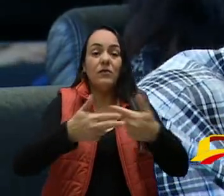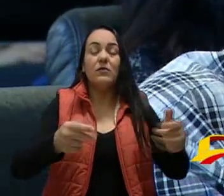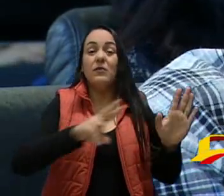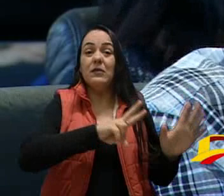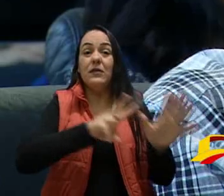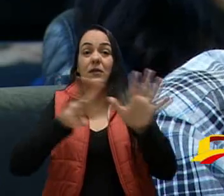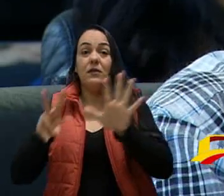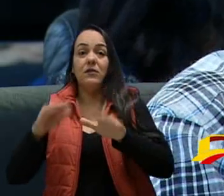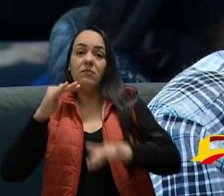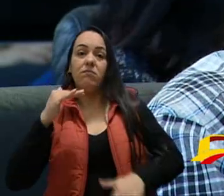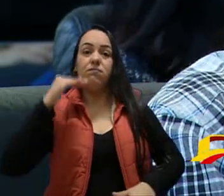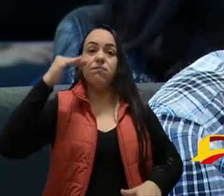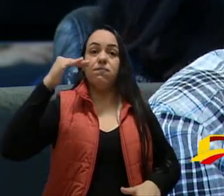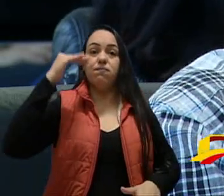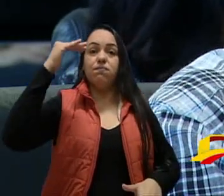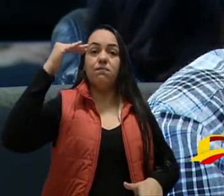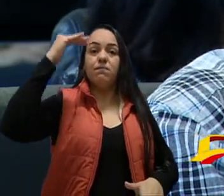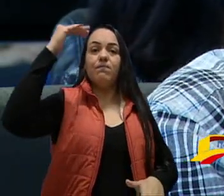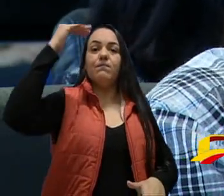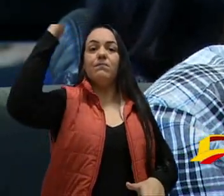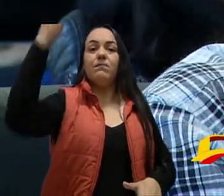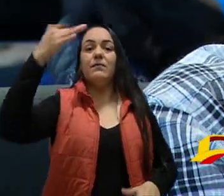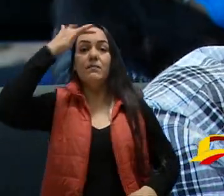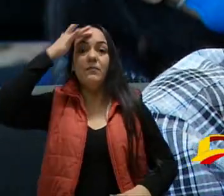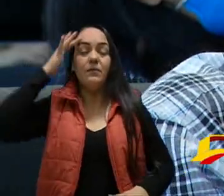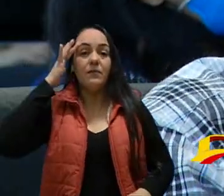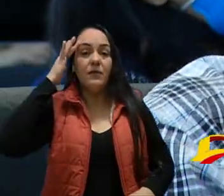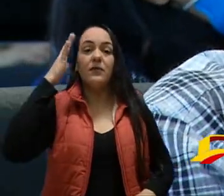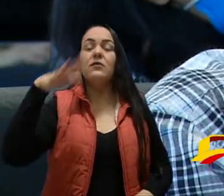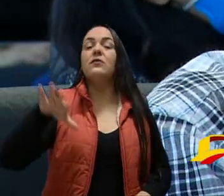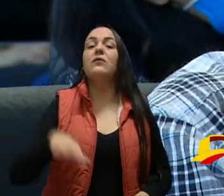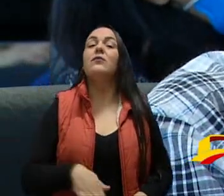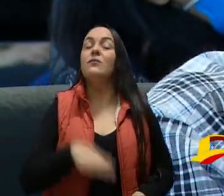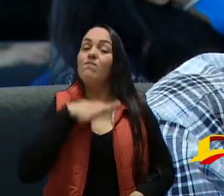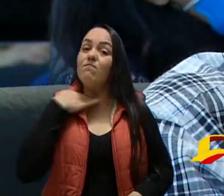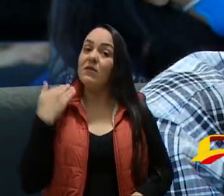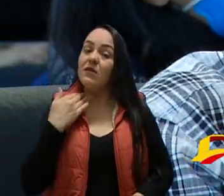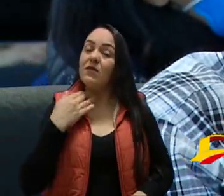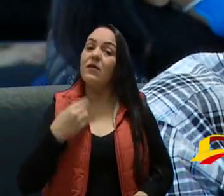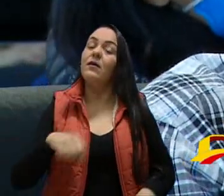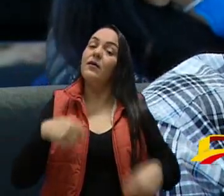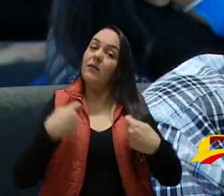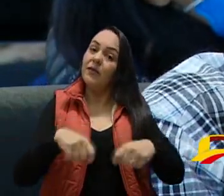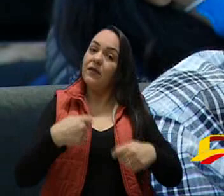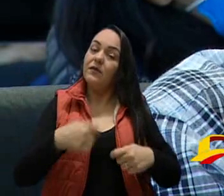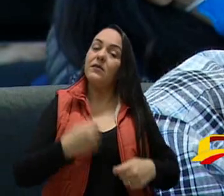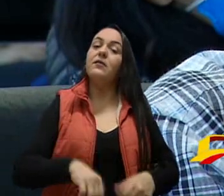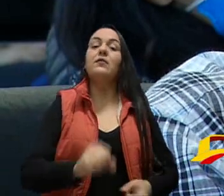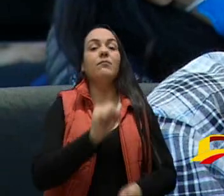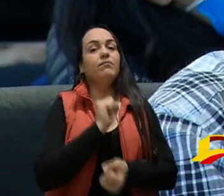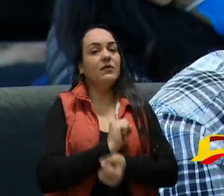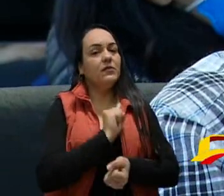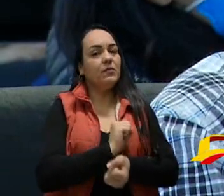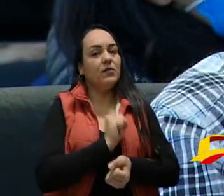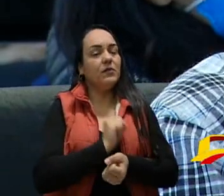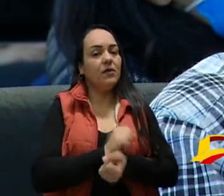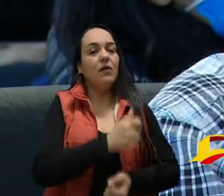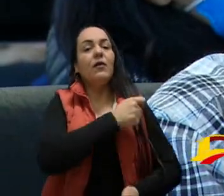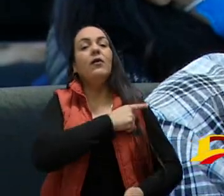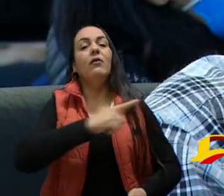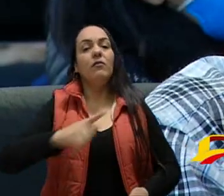semana coisa não tá boa eu acho que alguém tá orientando o mal a prefeita ela deveria manter o que o governador